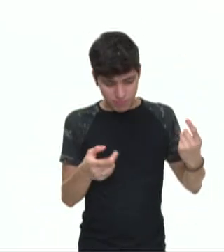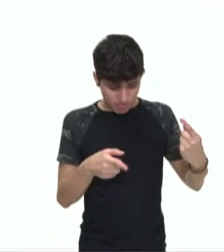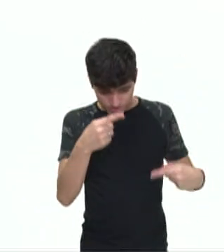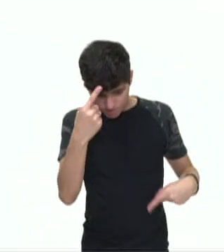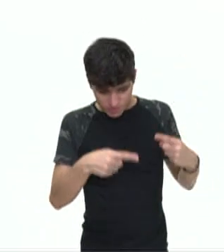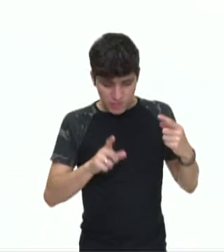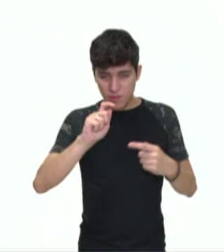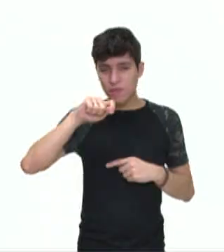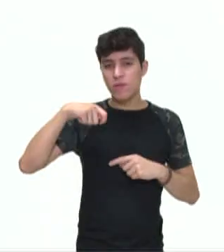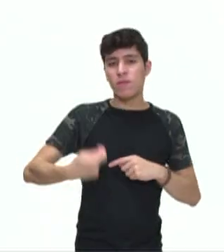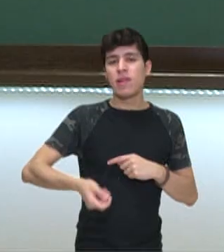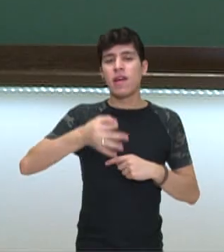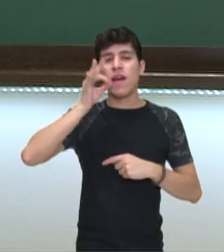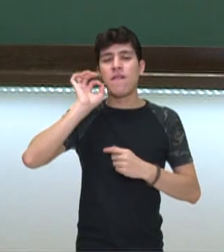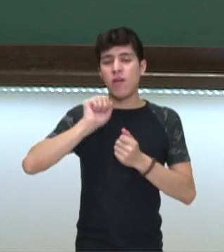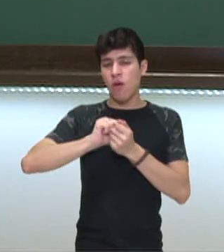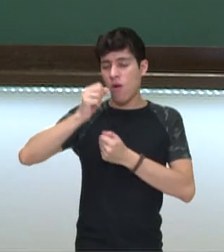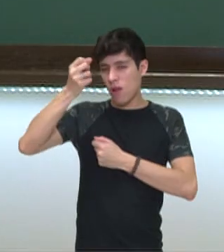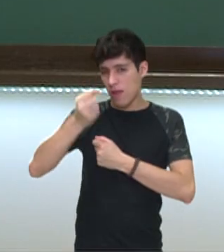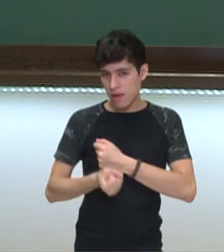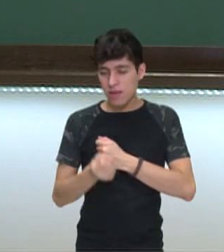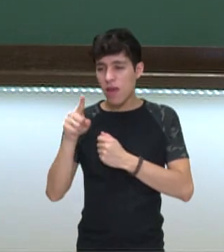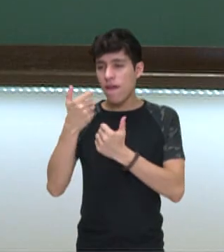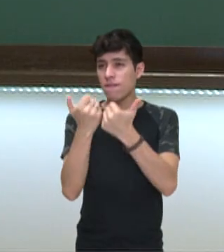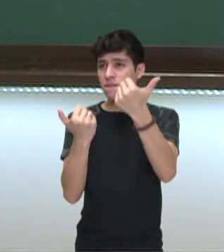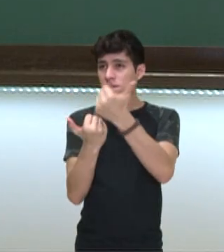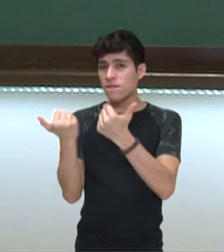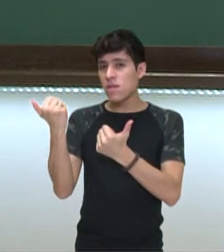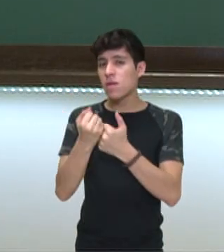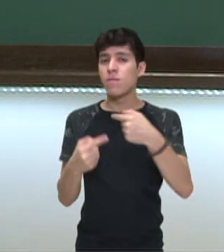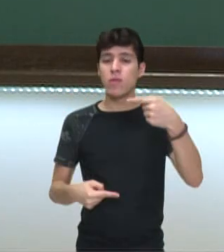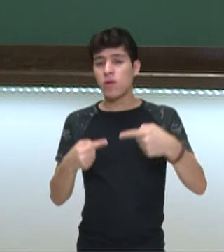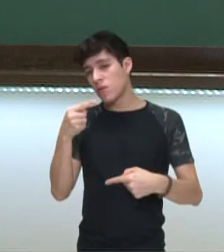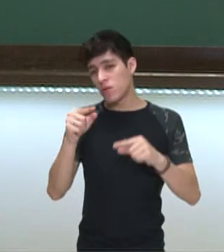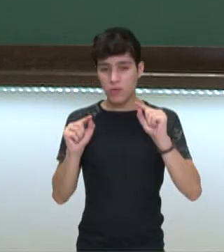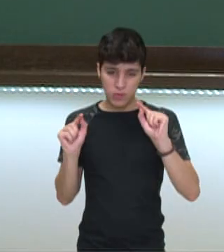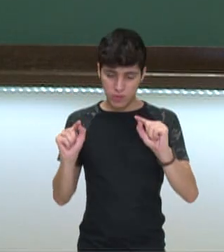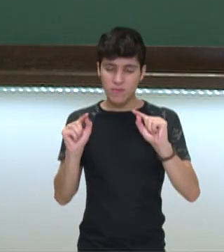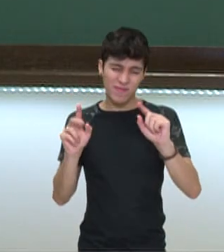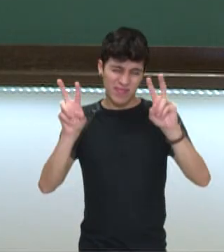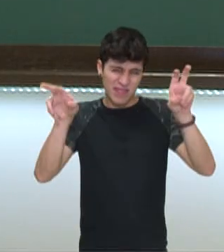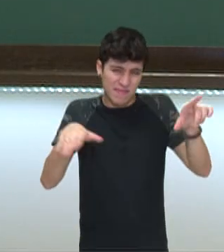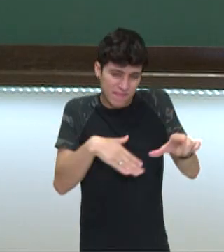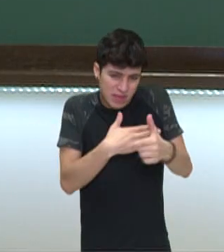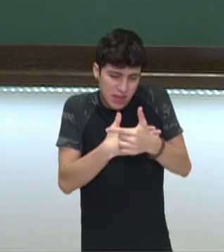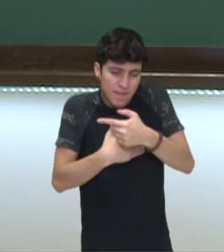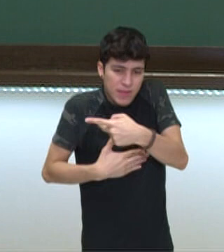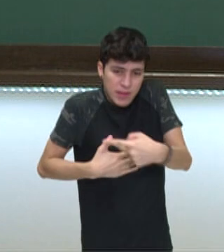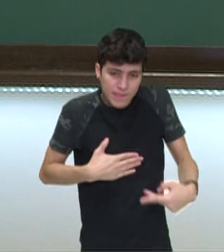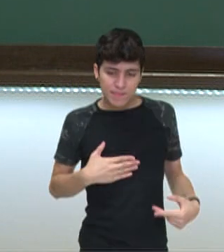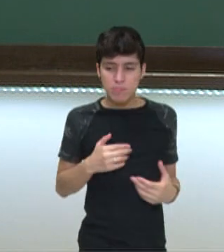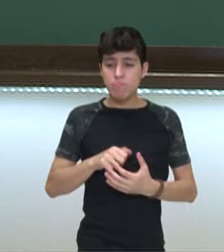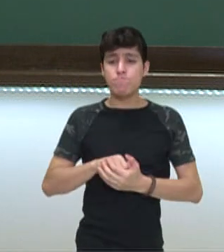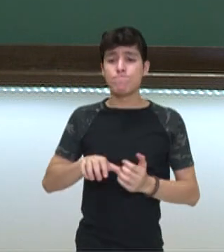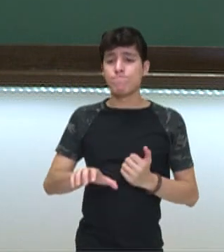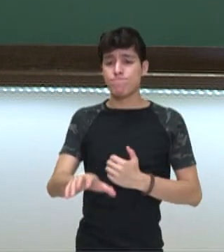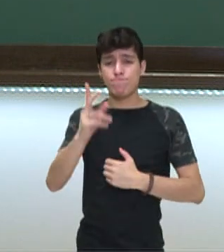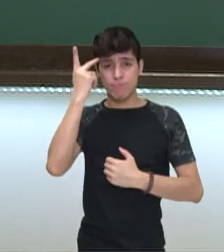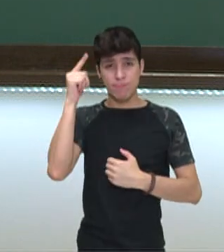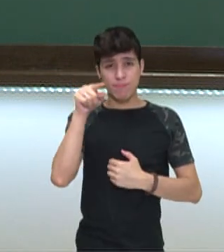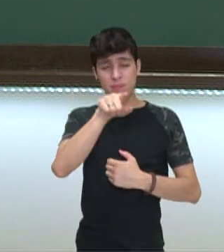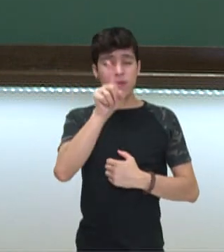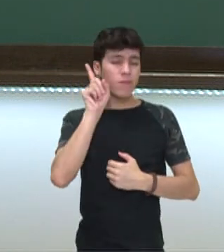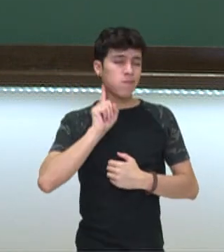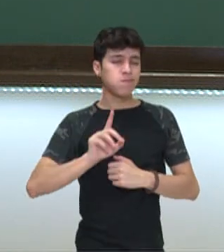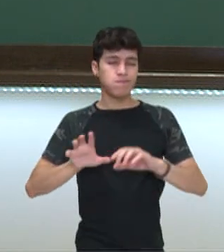política do café-com-leite que vai ser o casamento político entre do cargo de presidente da república entre os estados de São Paulo